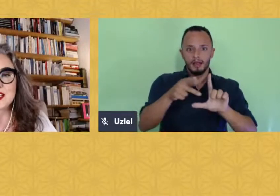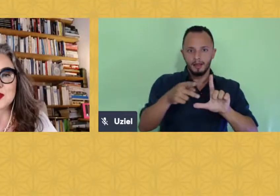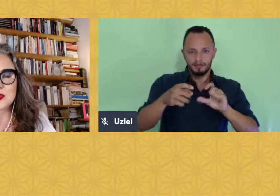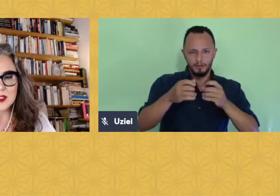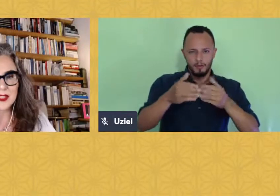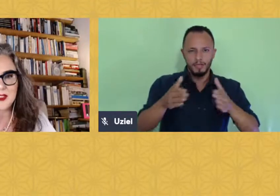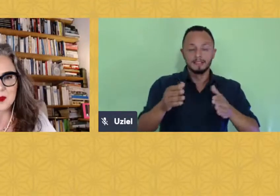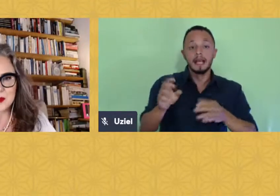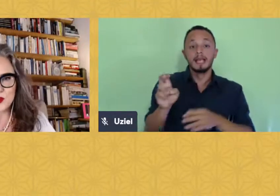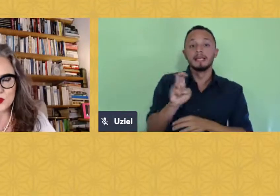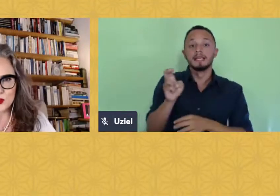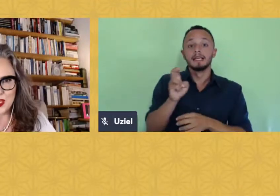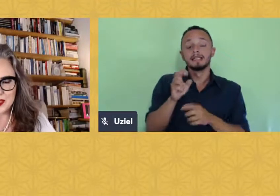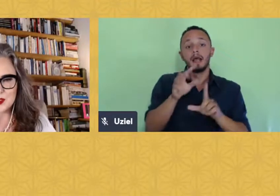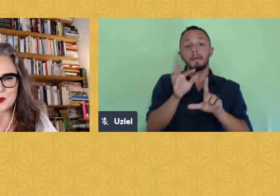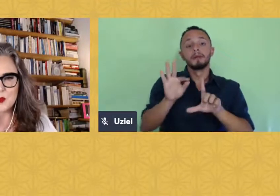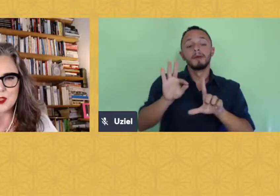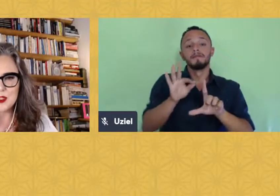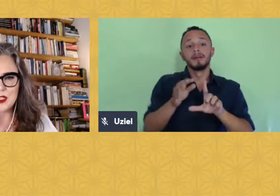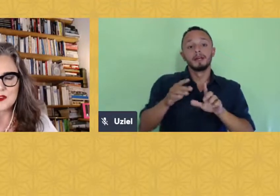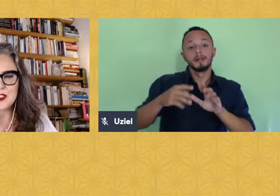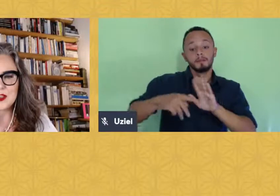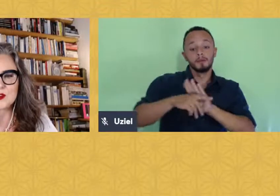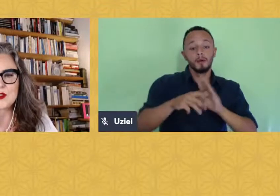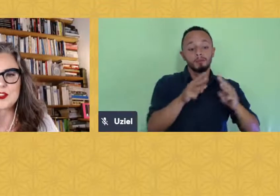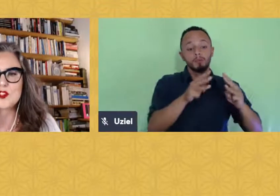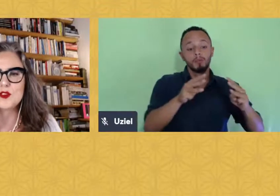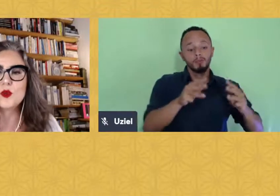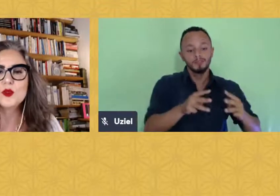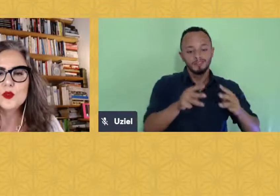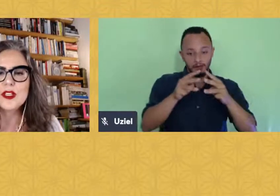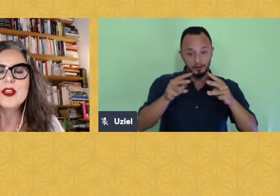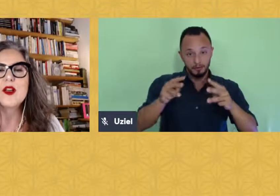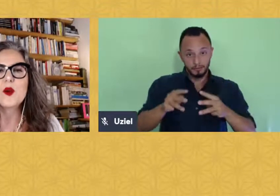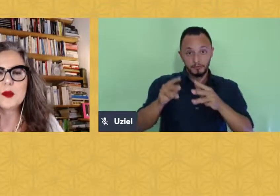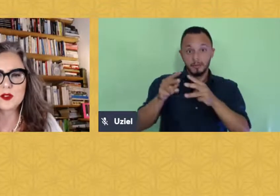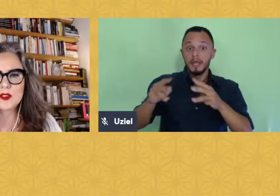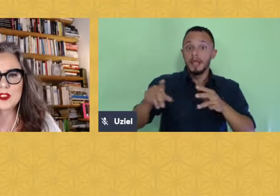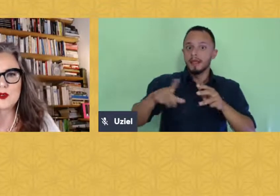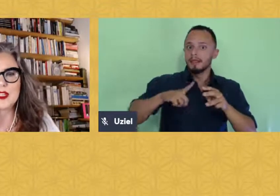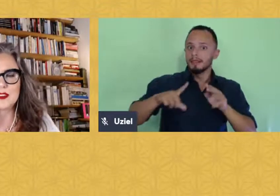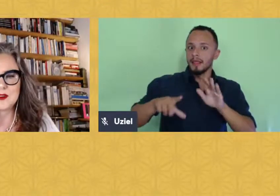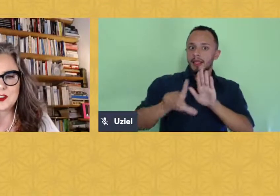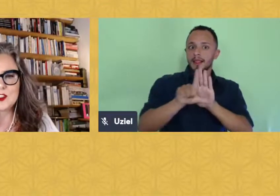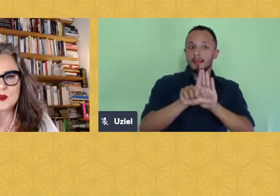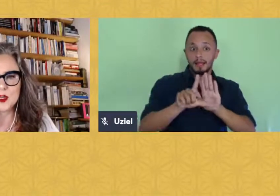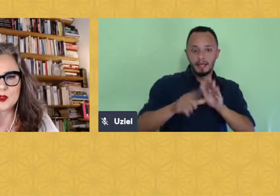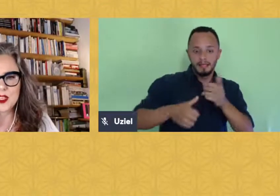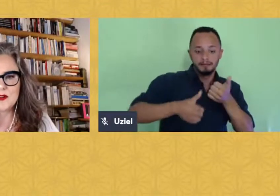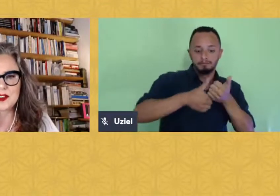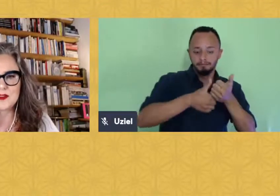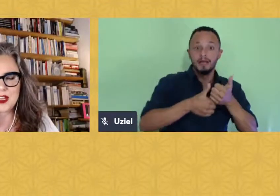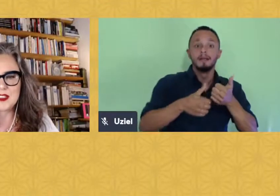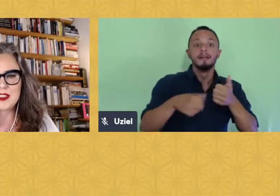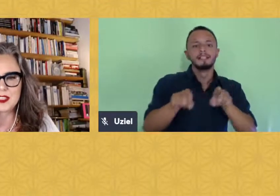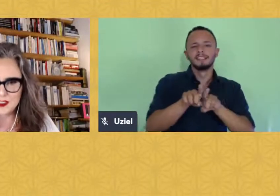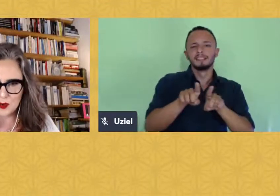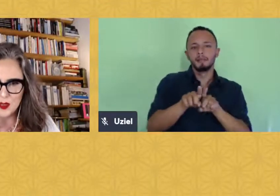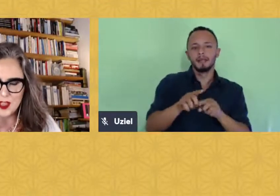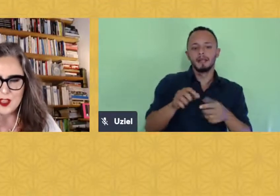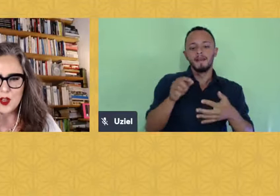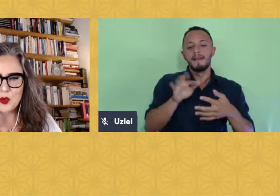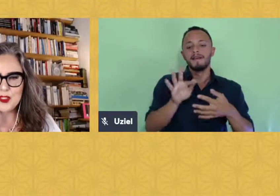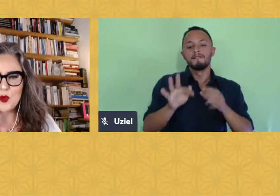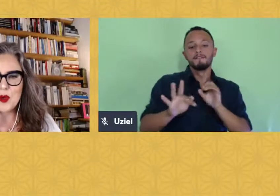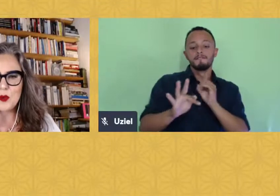é realizado pelos 3 equipamentos culturais por meio da Lei Federal de Incentivo à Cultura, com patrocínio da Fiat, Banco Safra, Vale e